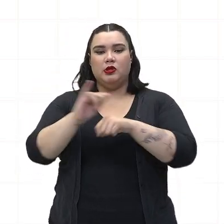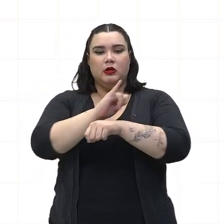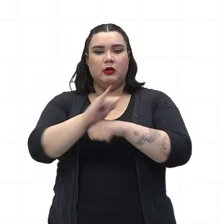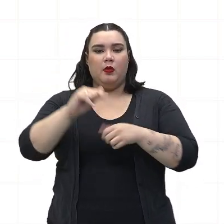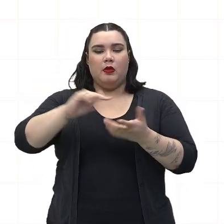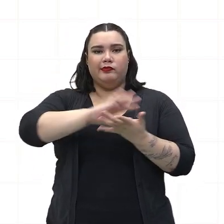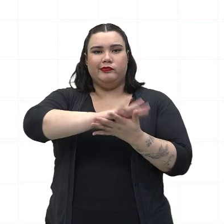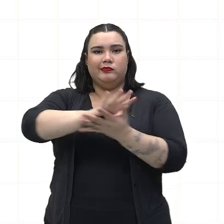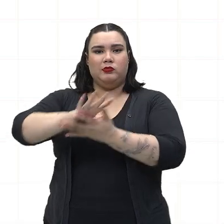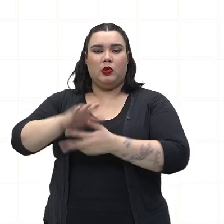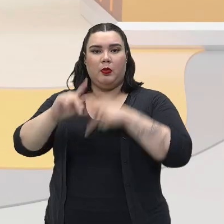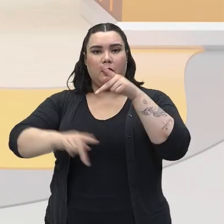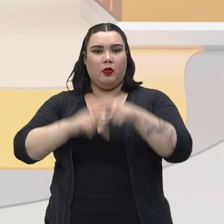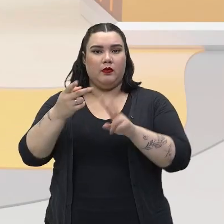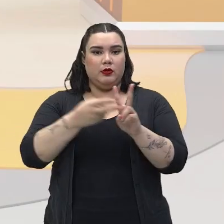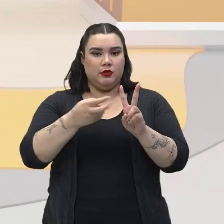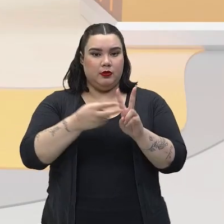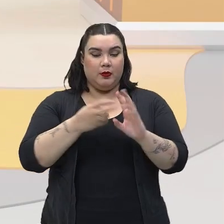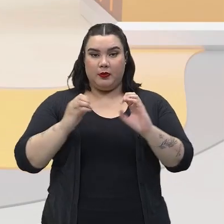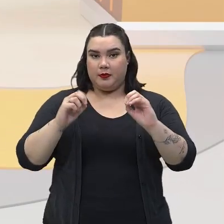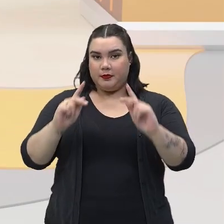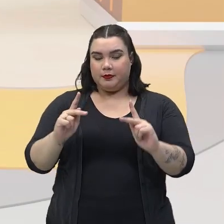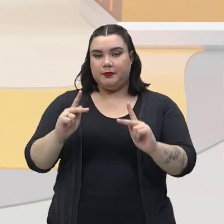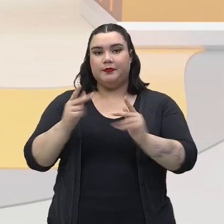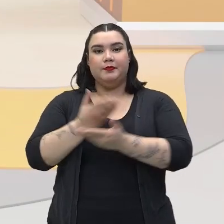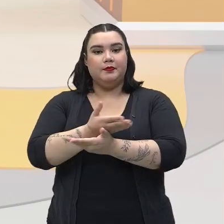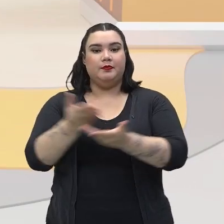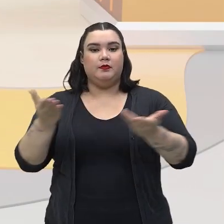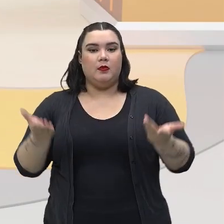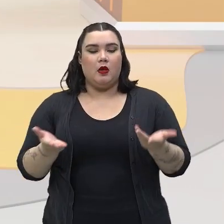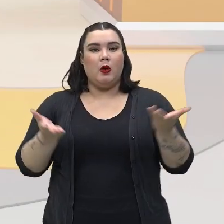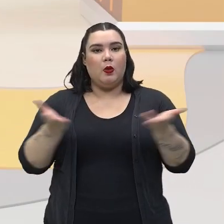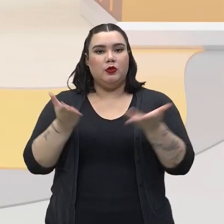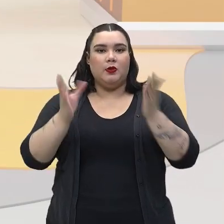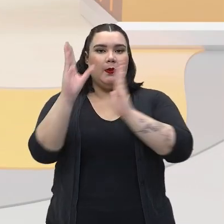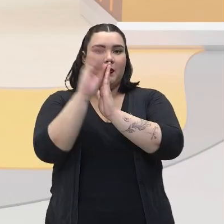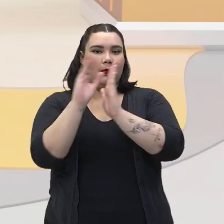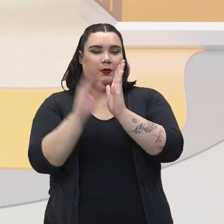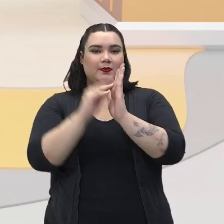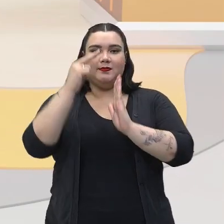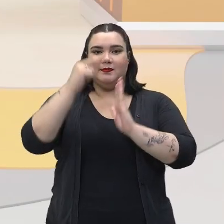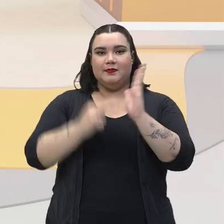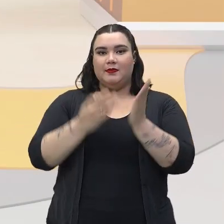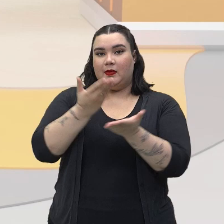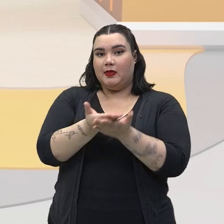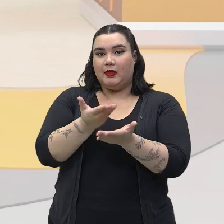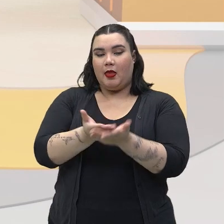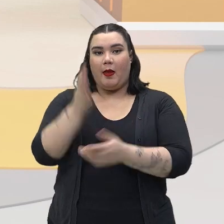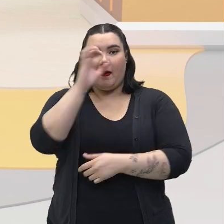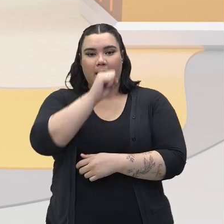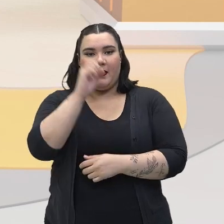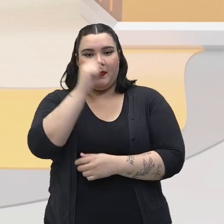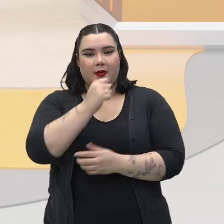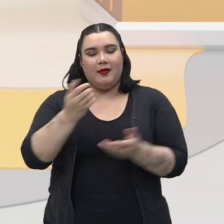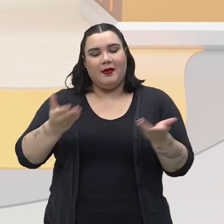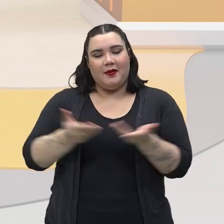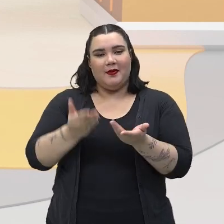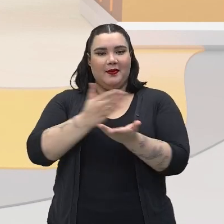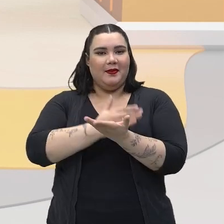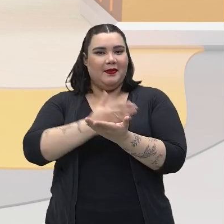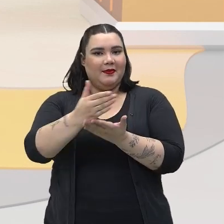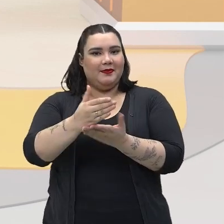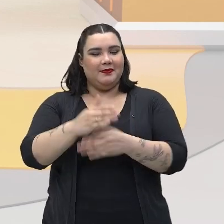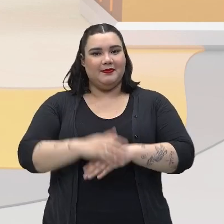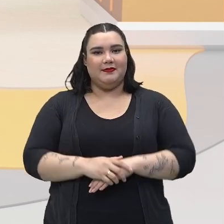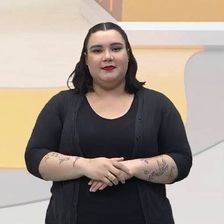povos indígenas. Então, meus queridos, são os conteúdos que a gente vai verificar na nossa aula. Então, sem muita conversa,